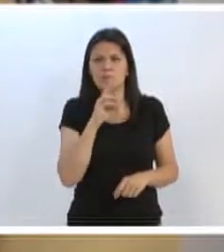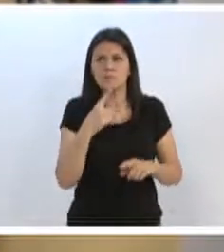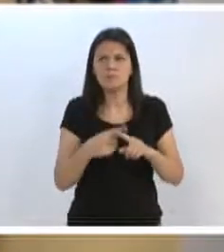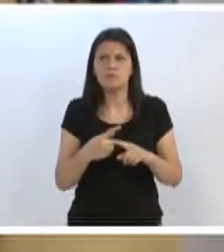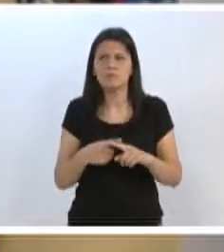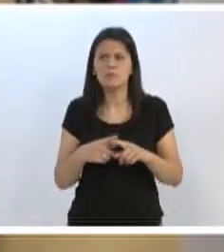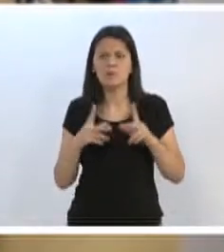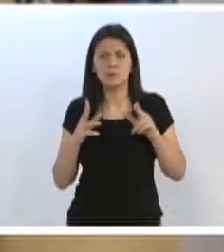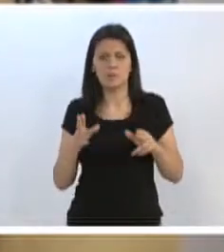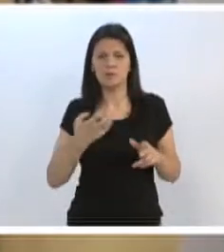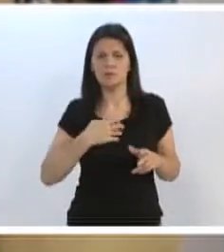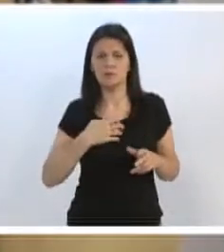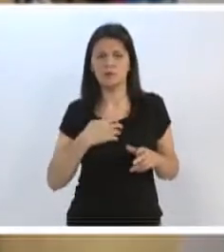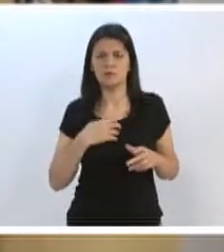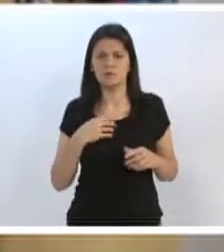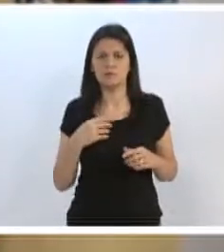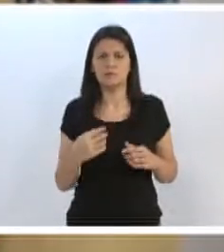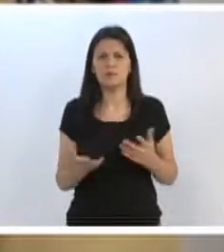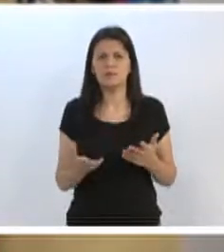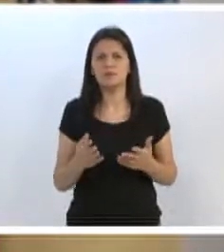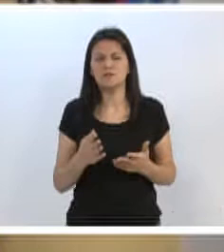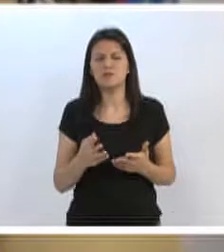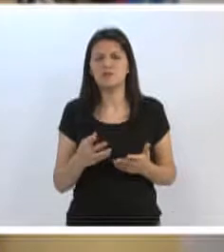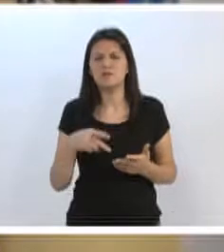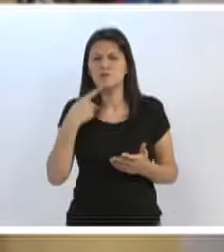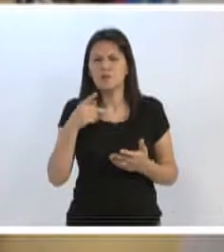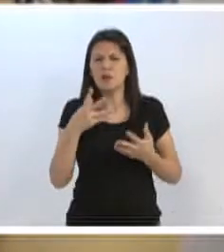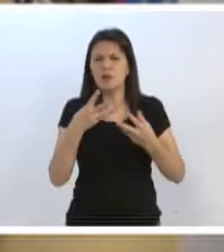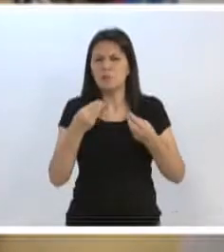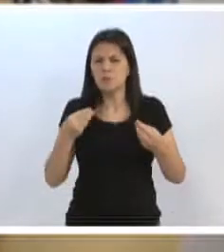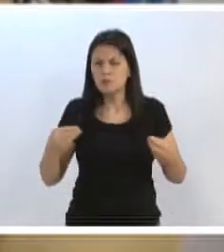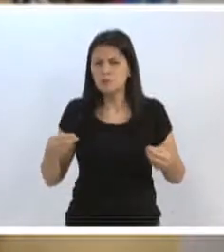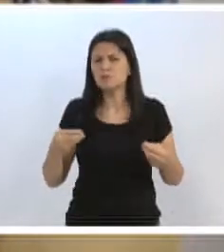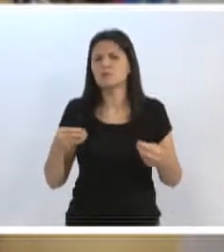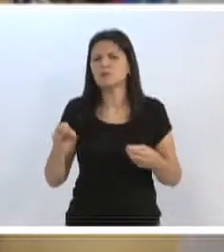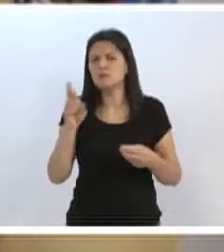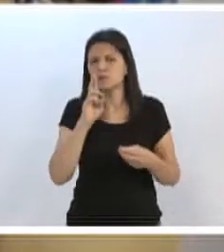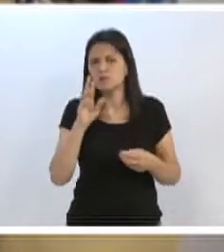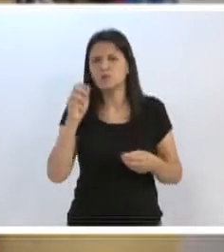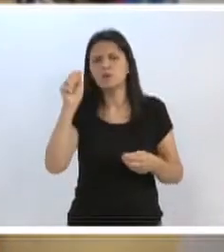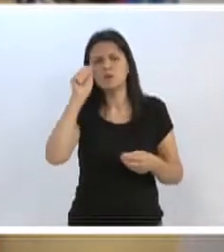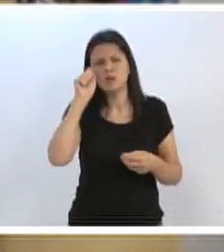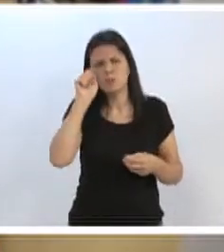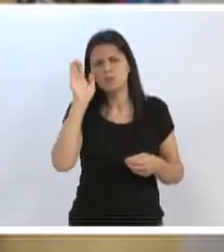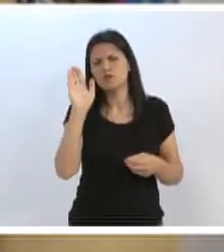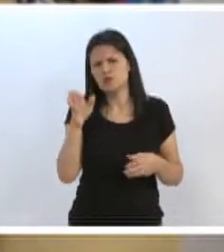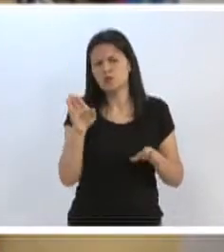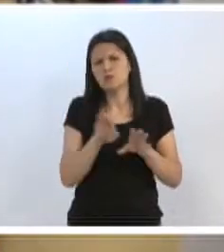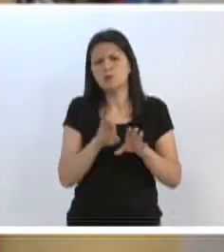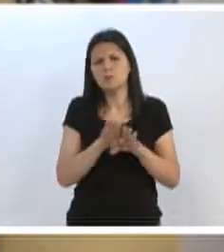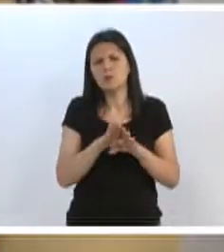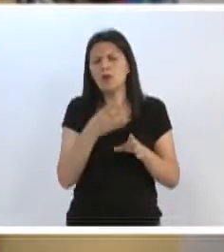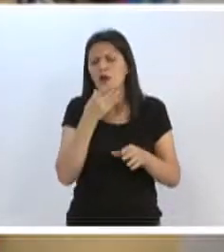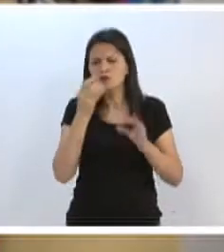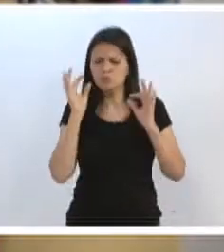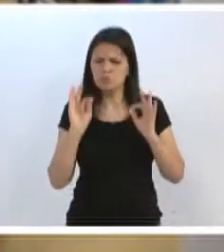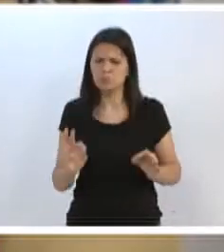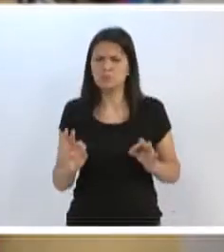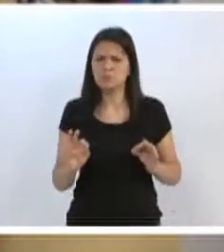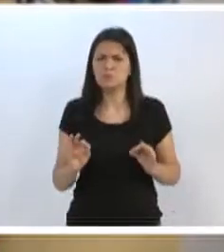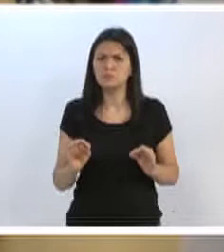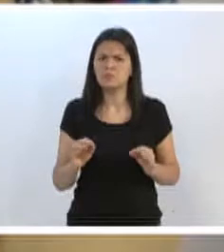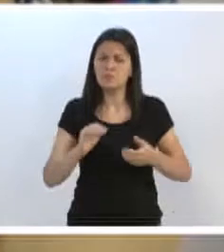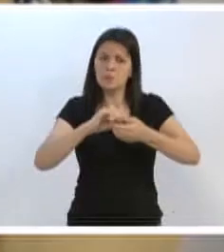mesma forma que a gente faz críticas em relação a algumas respostas, o vereador Almir que também já fez, de indicações de requerimentos que não vêm, também acho justo a gente aqui,